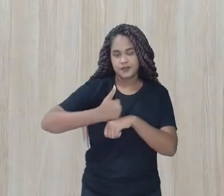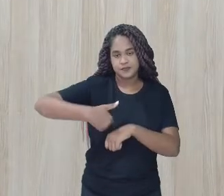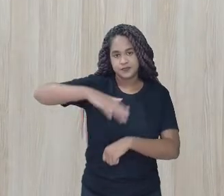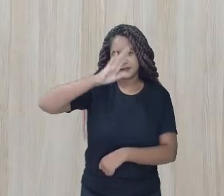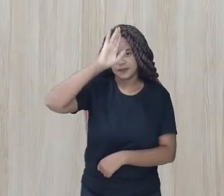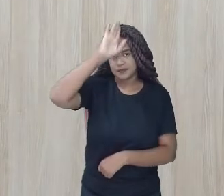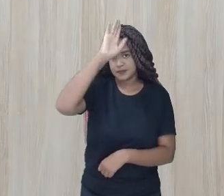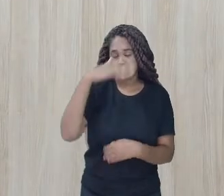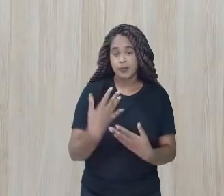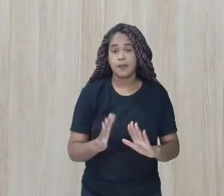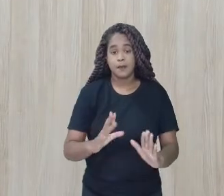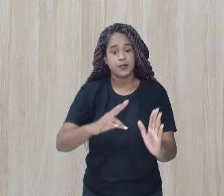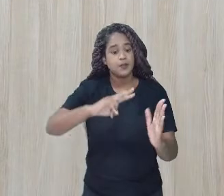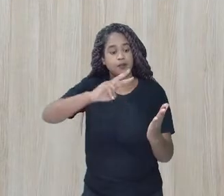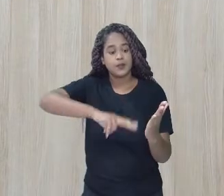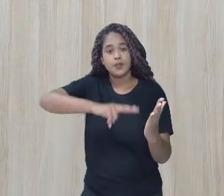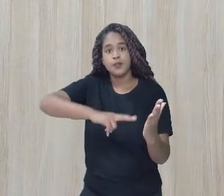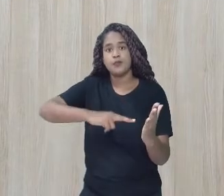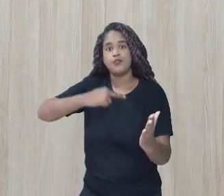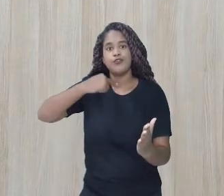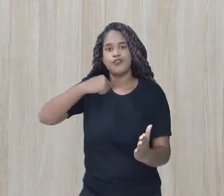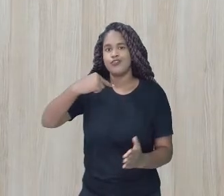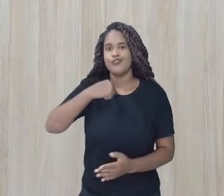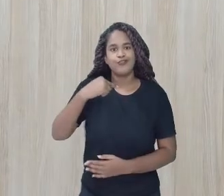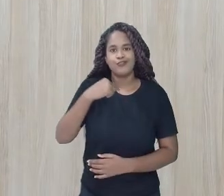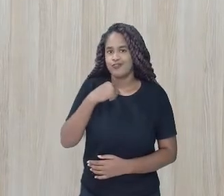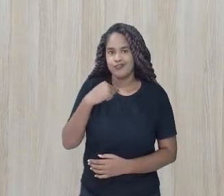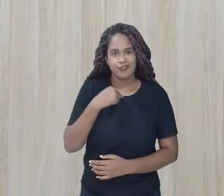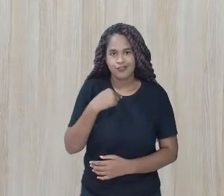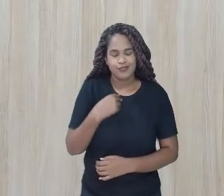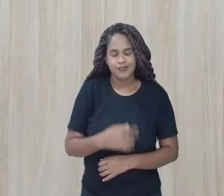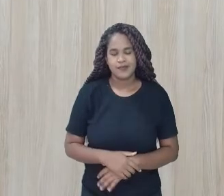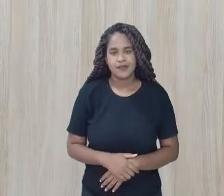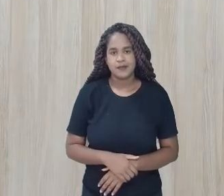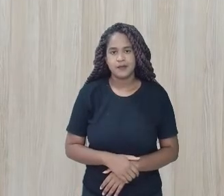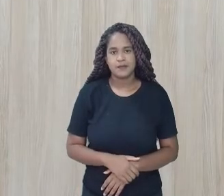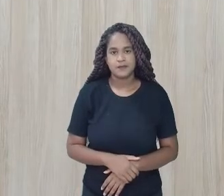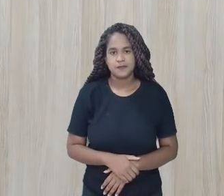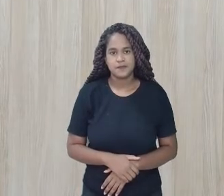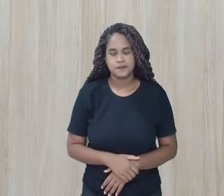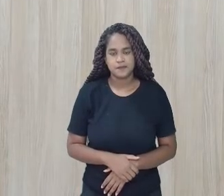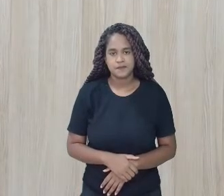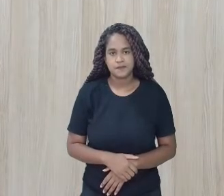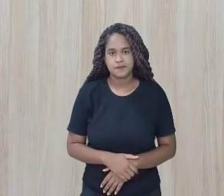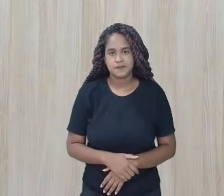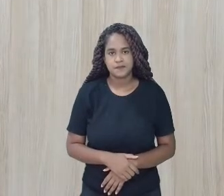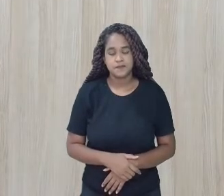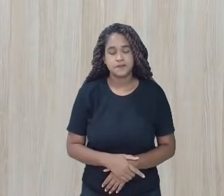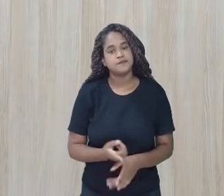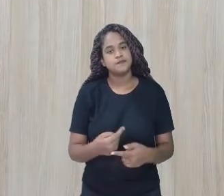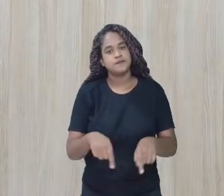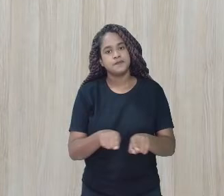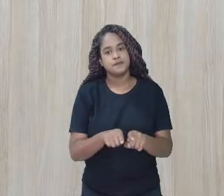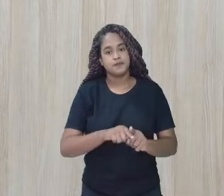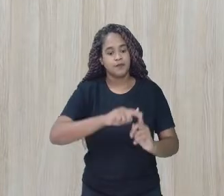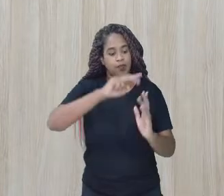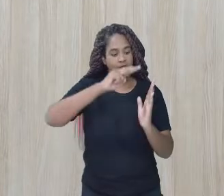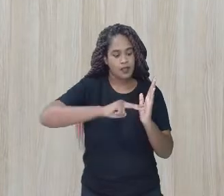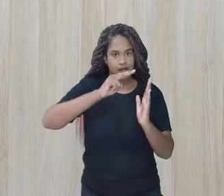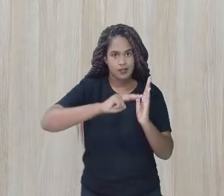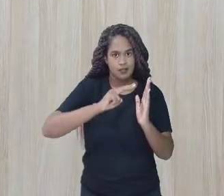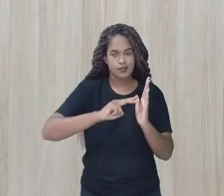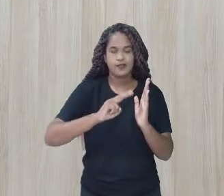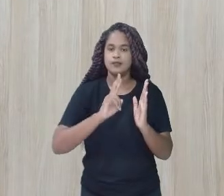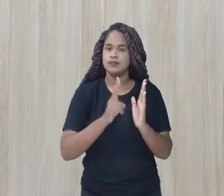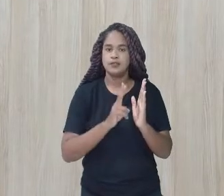algo ilícito, ou seja, ele não podia fazer. Além disso, a gente tem a ideia de que uma leitura leva a outra, né?